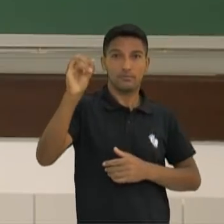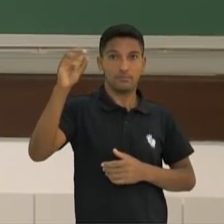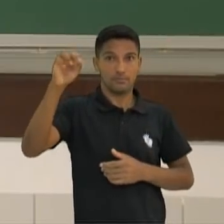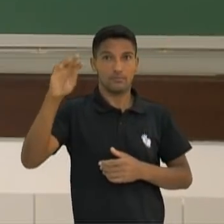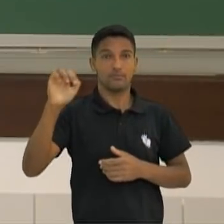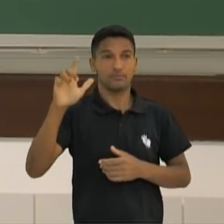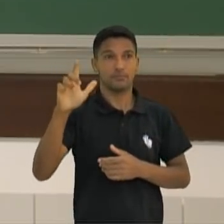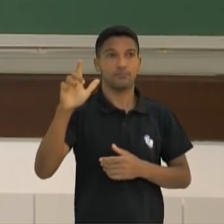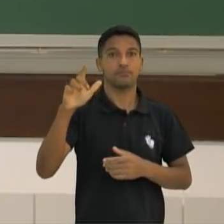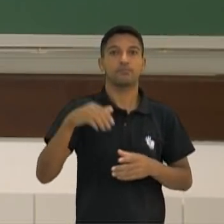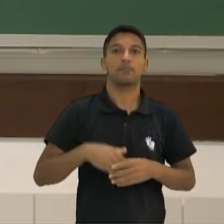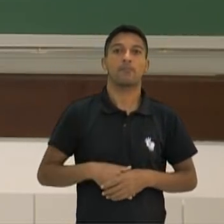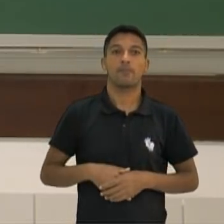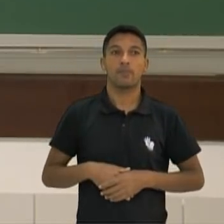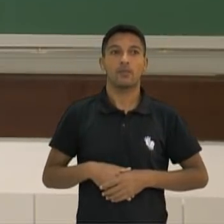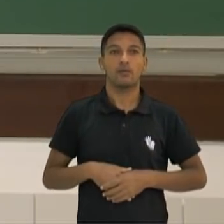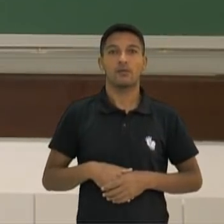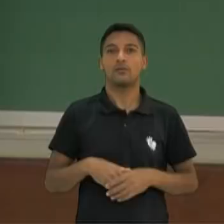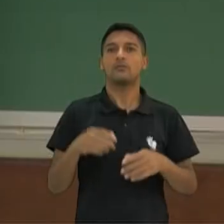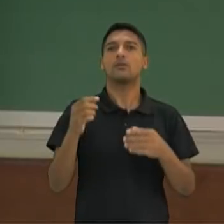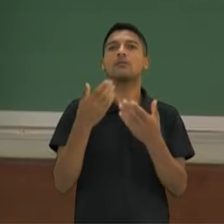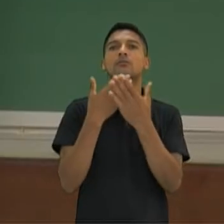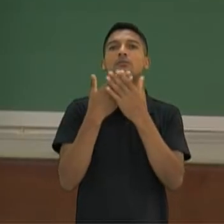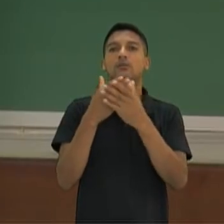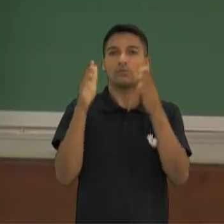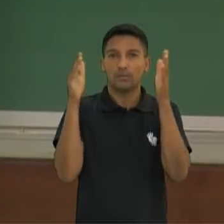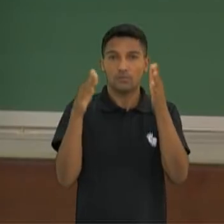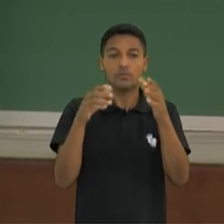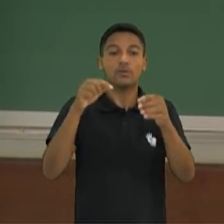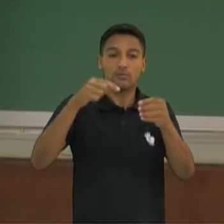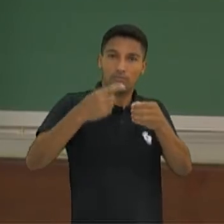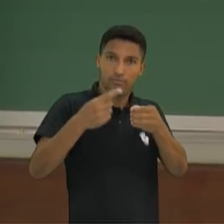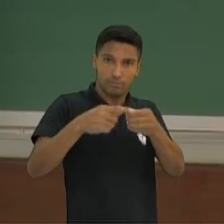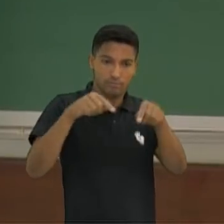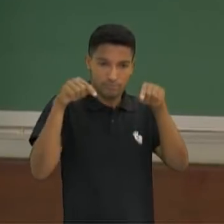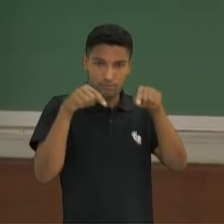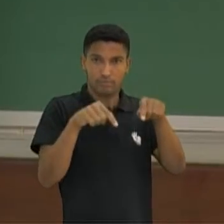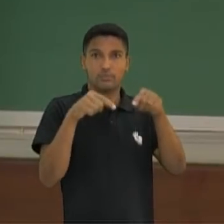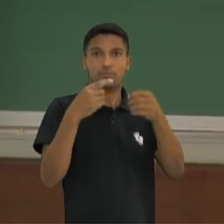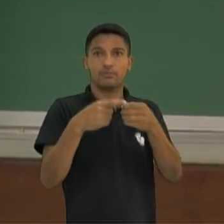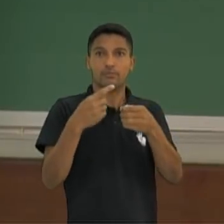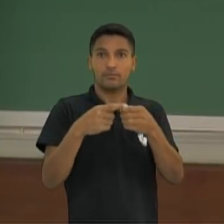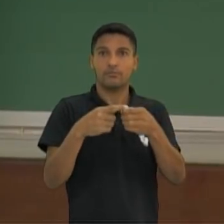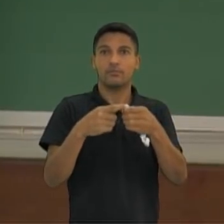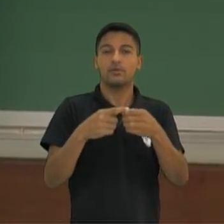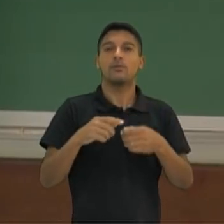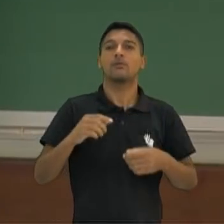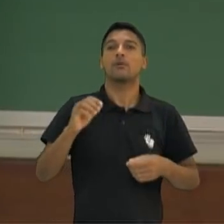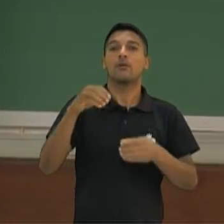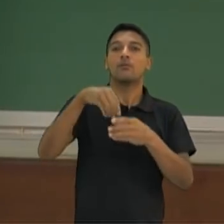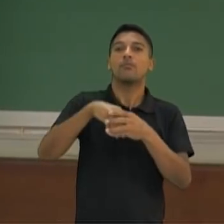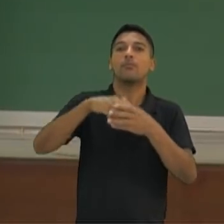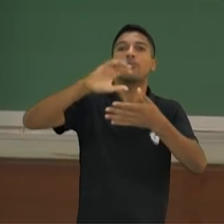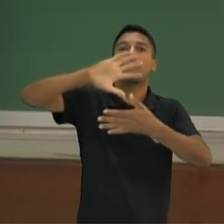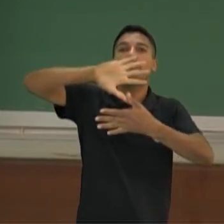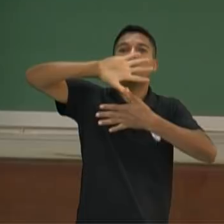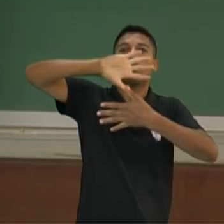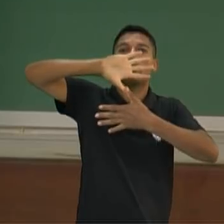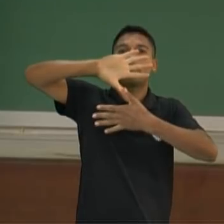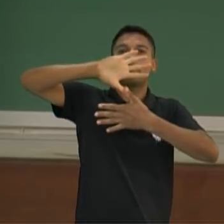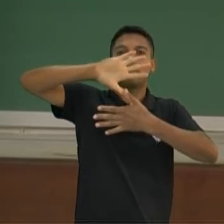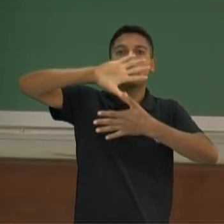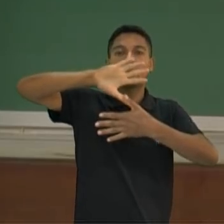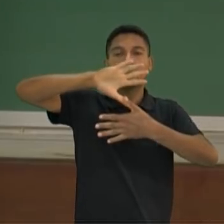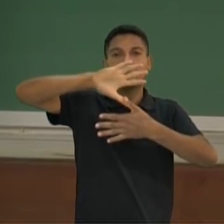porque estamos vendo principalmente o aspecto urbano. Então, dentro da América Latina, a sistemática continua.